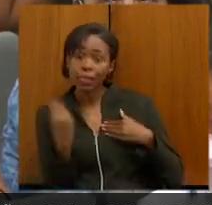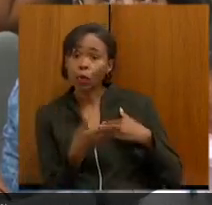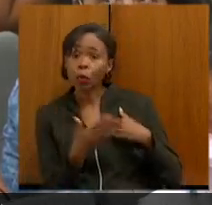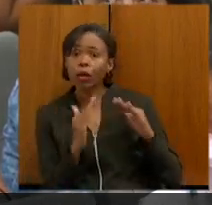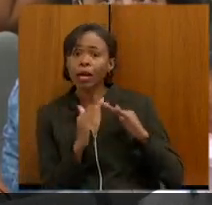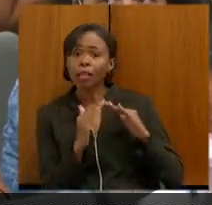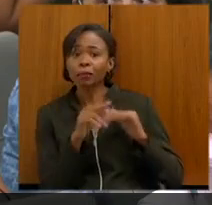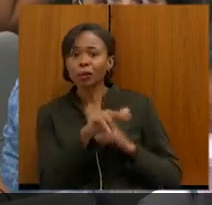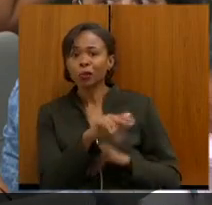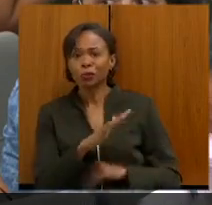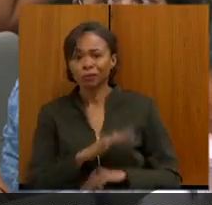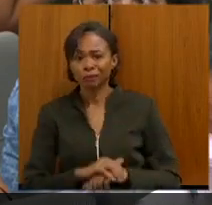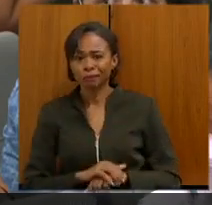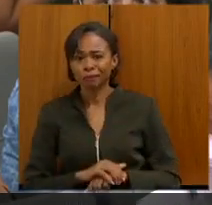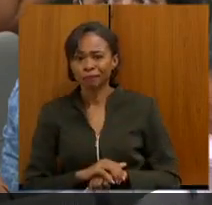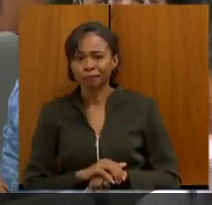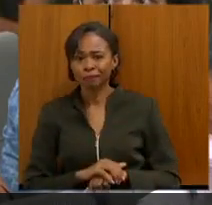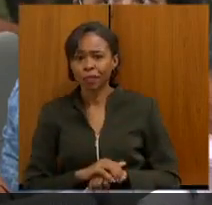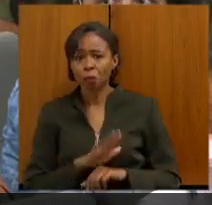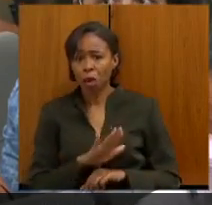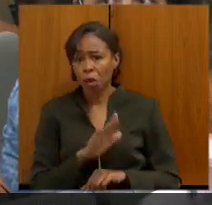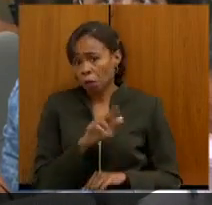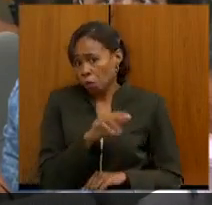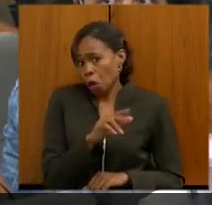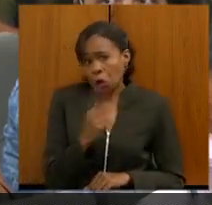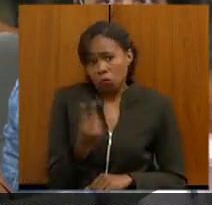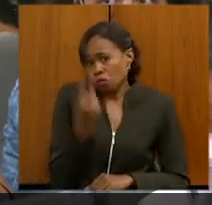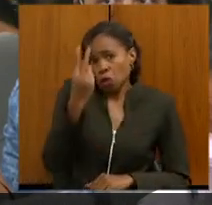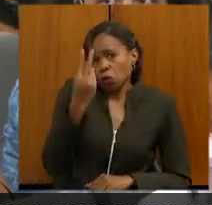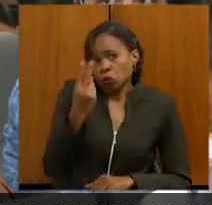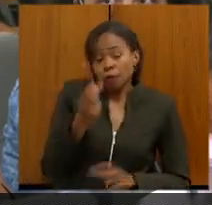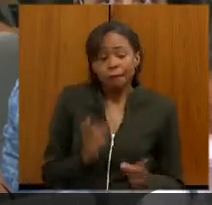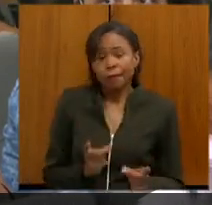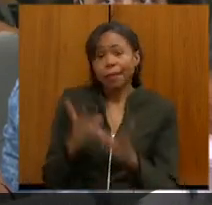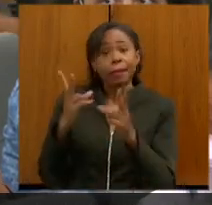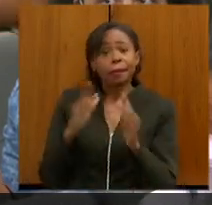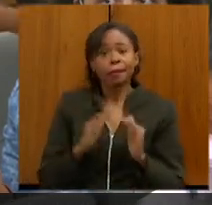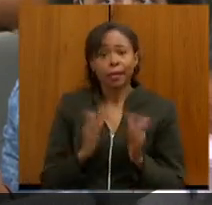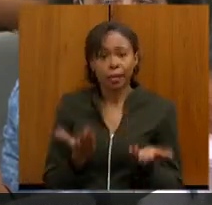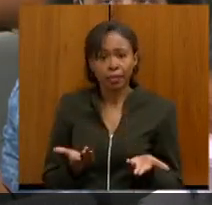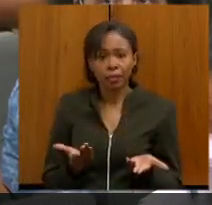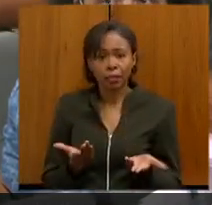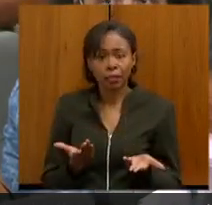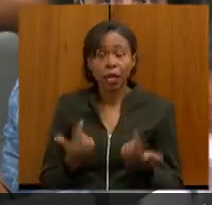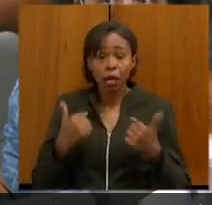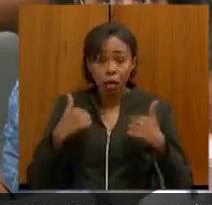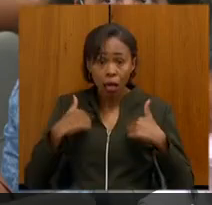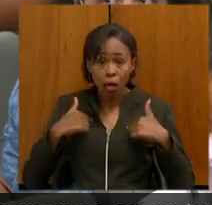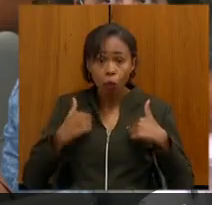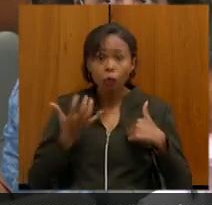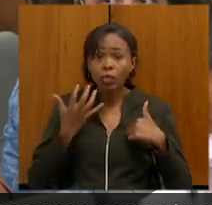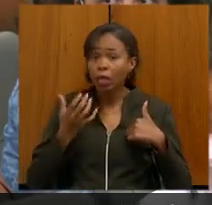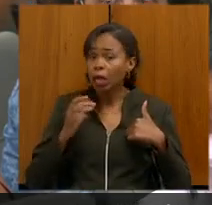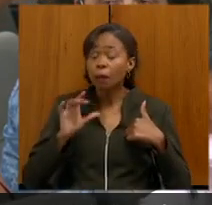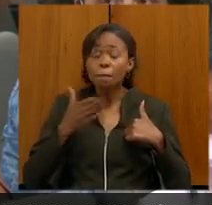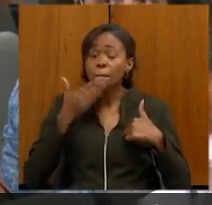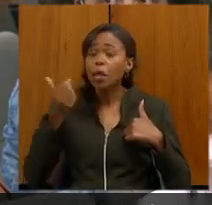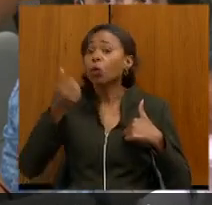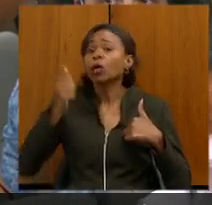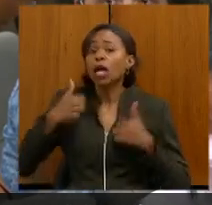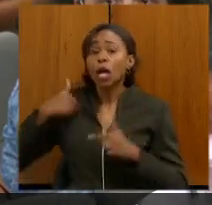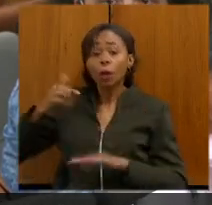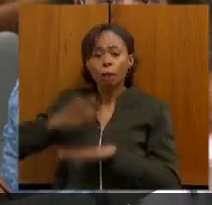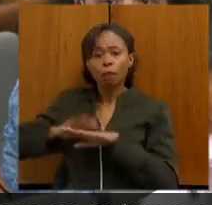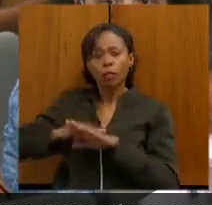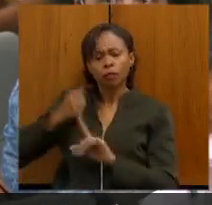irmãos e ele não valoriza minha irmã não valorizou e vendeu eu prefiro conquistar lutar sofrer da mesma